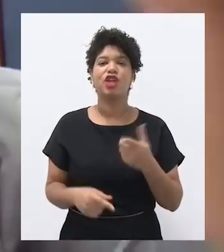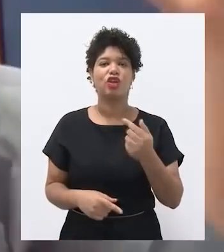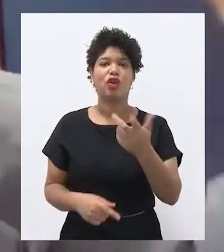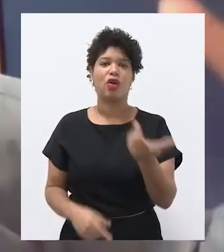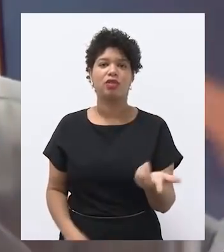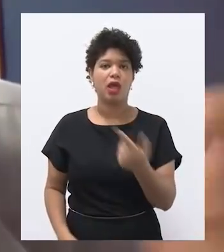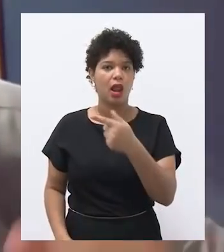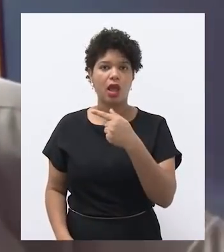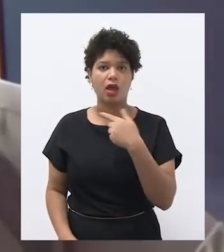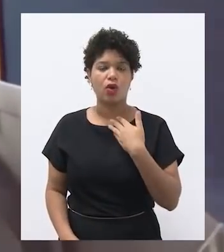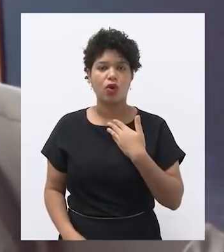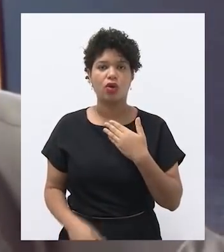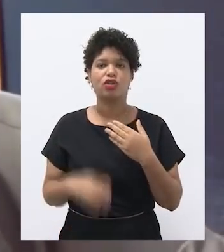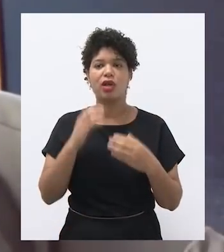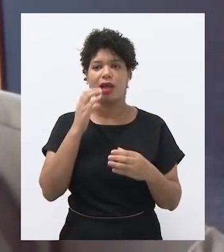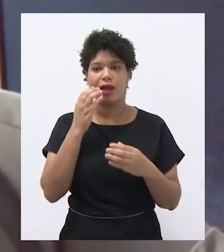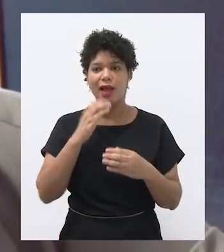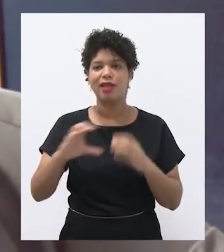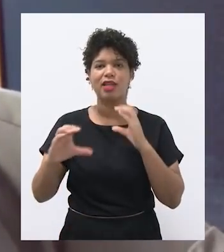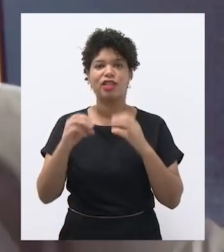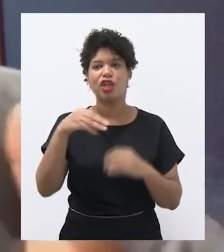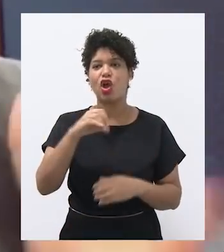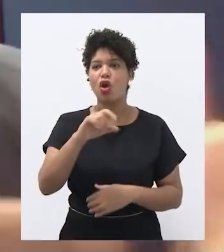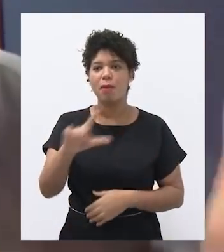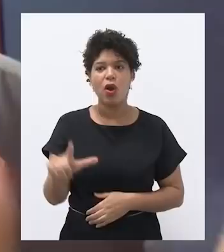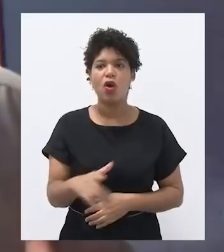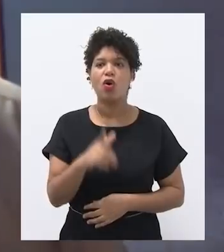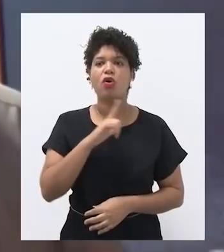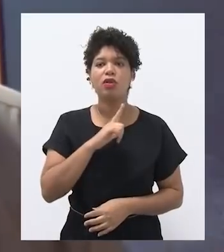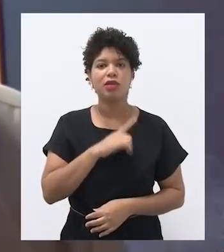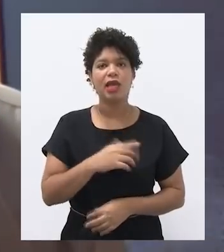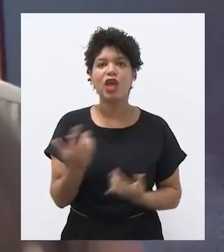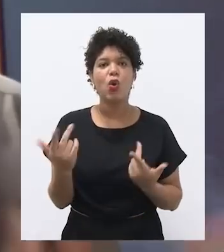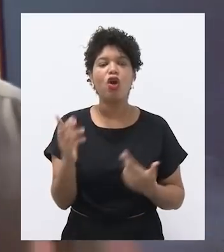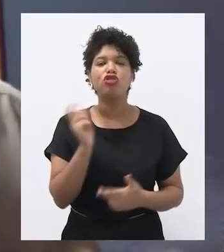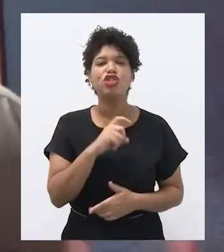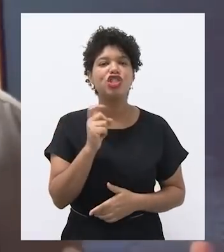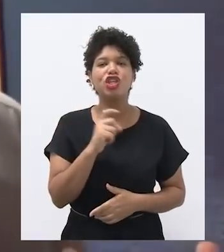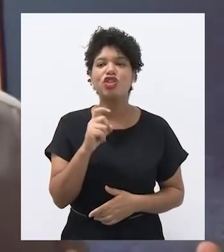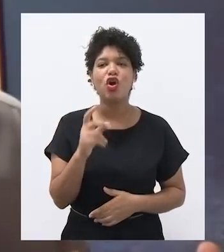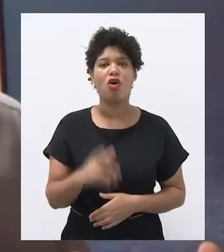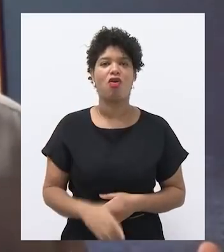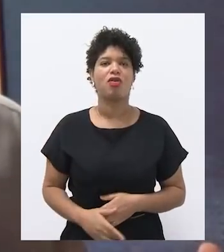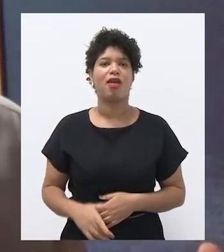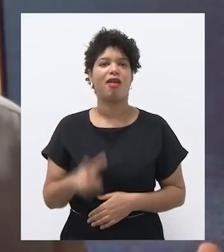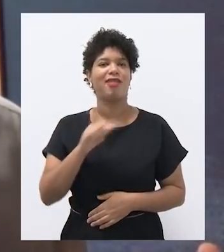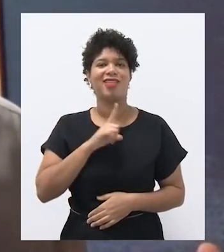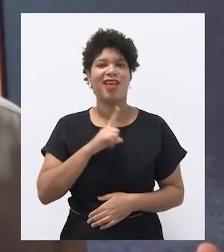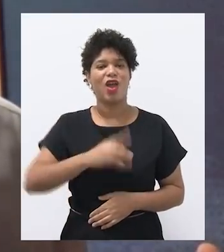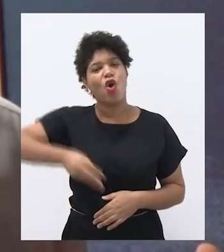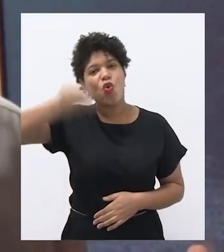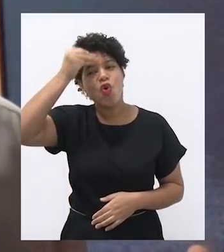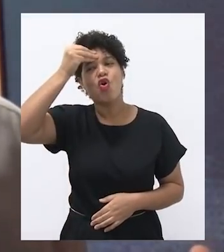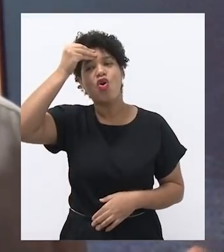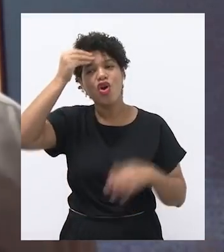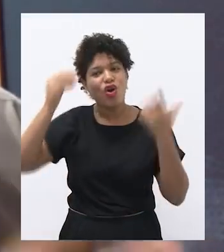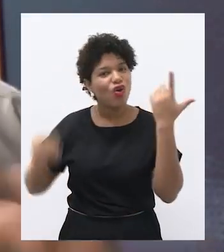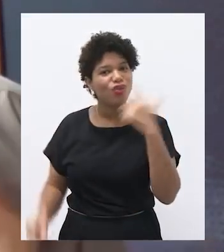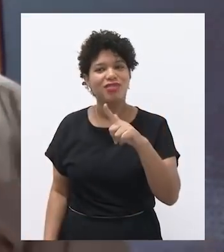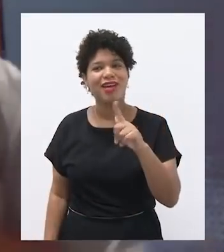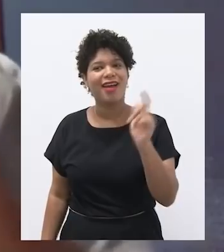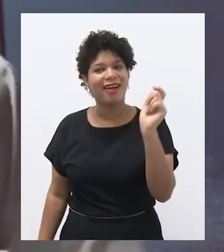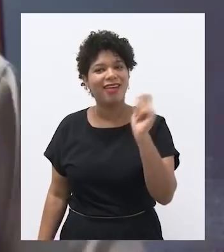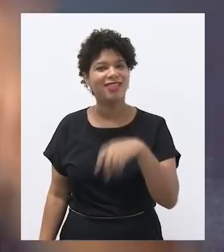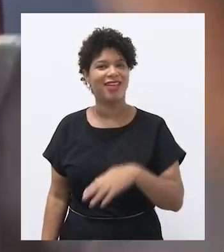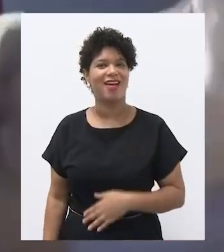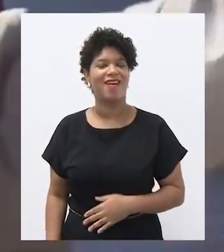cara cantava esse inferno de quanto vale um mol. É o TikTok. É a narrativa do TikTok. Então,